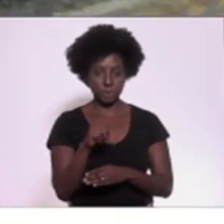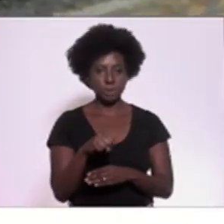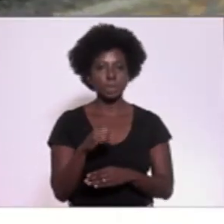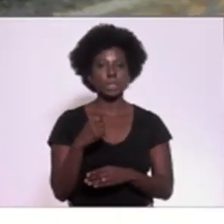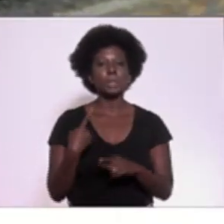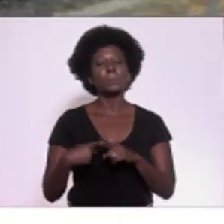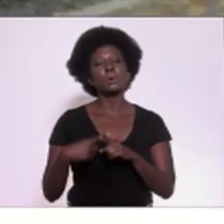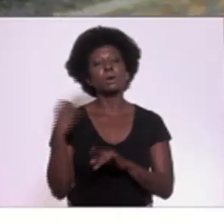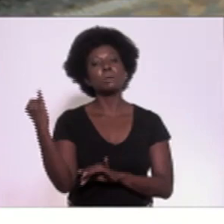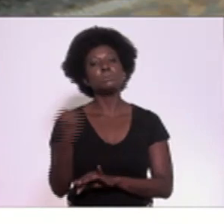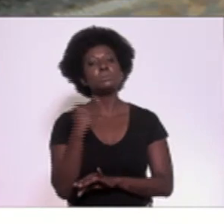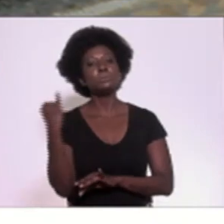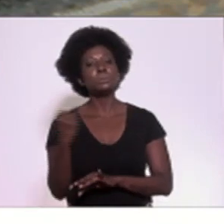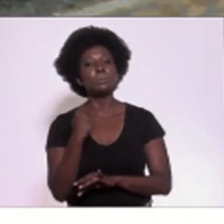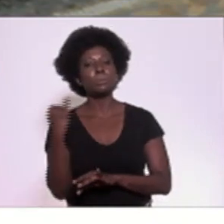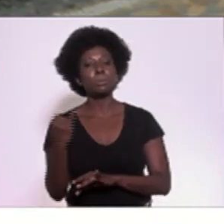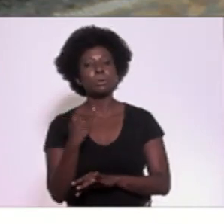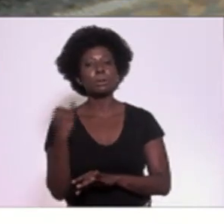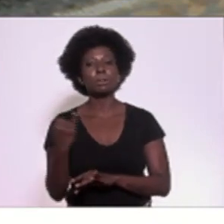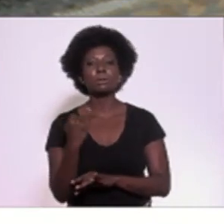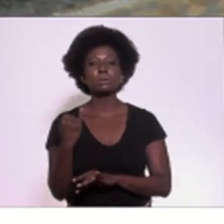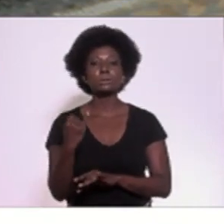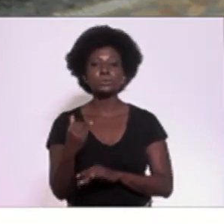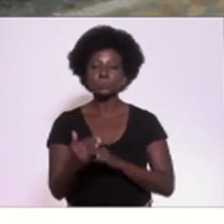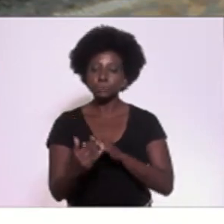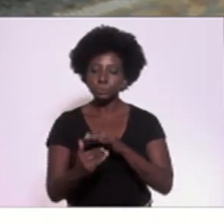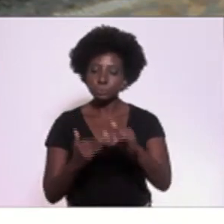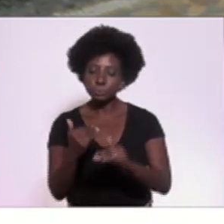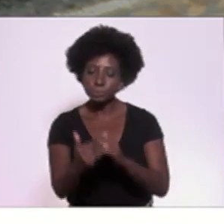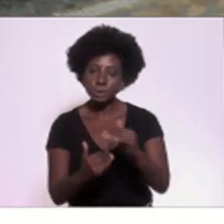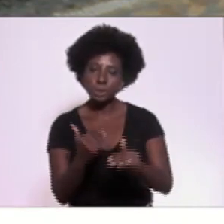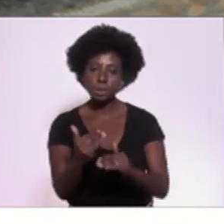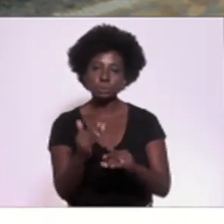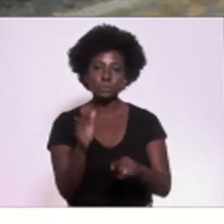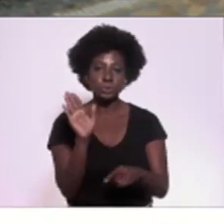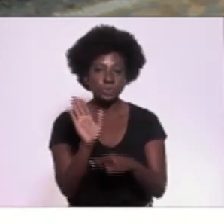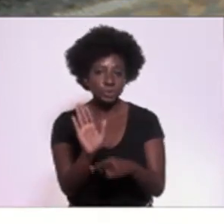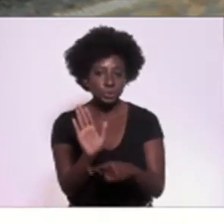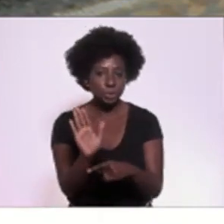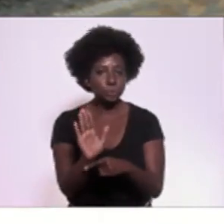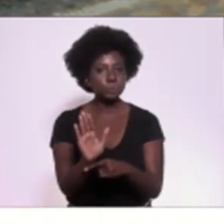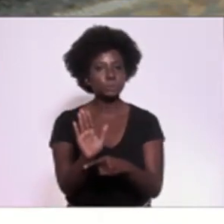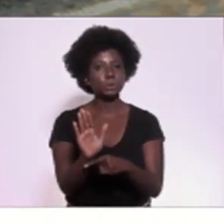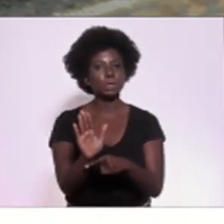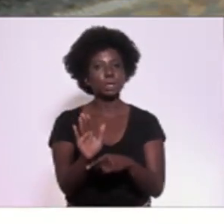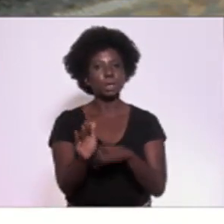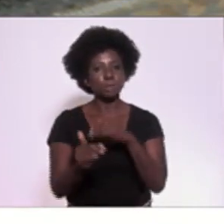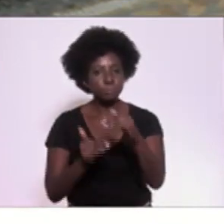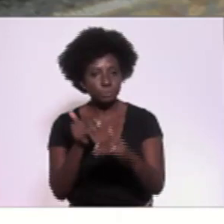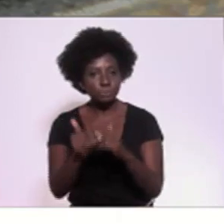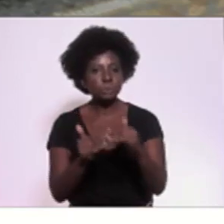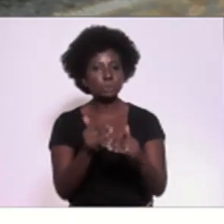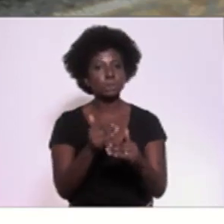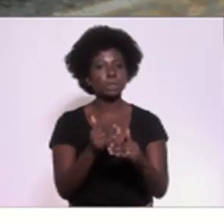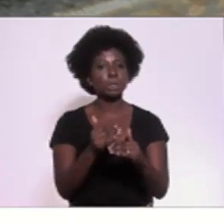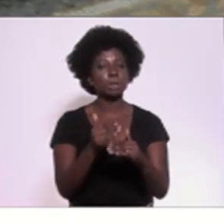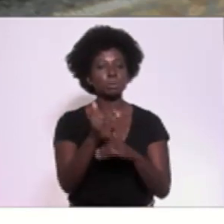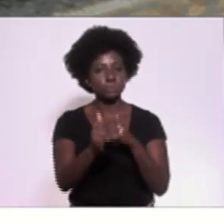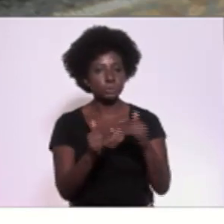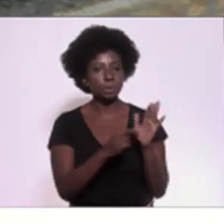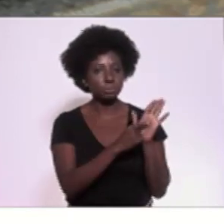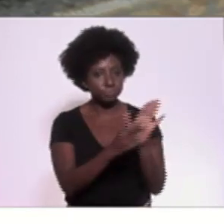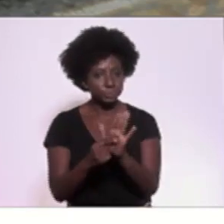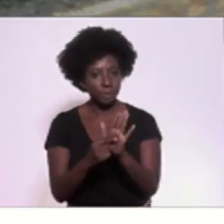muito importante esse processo de colaboração, a materialização do regime de